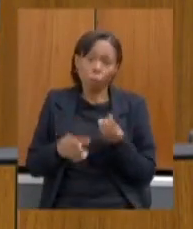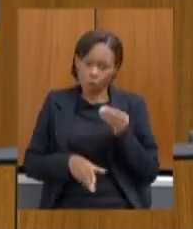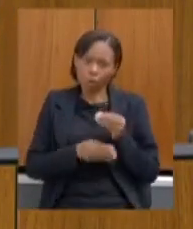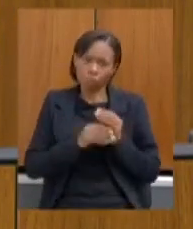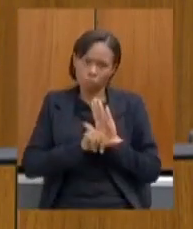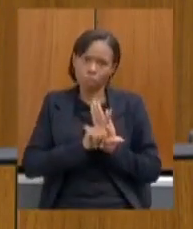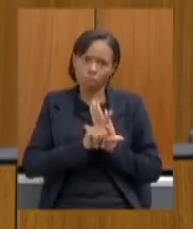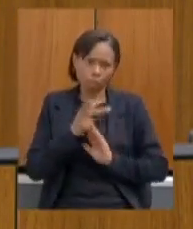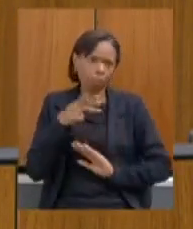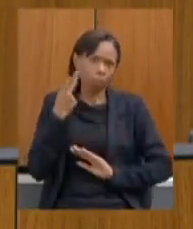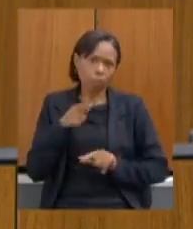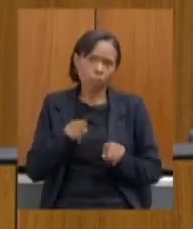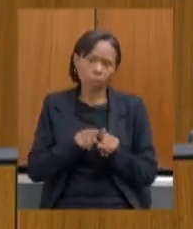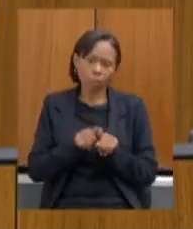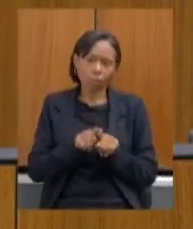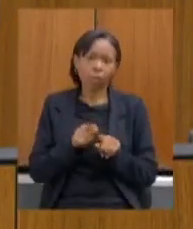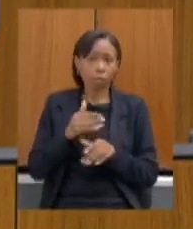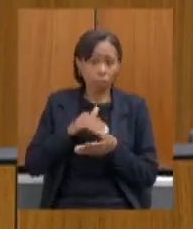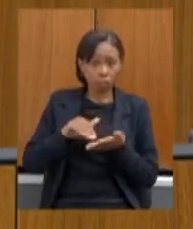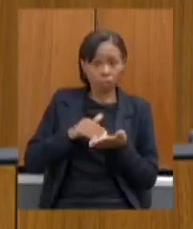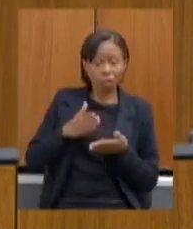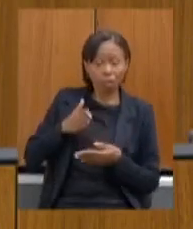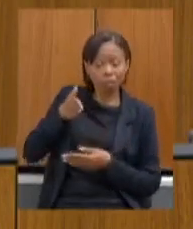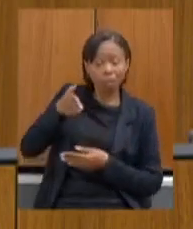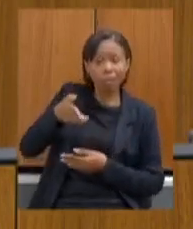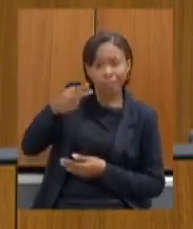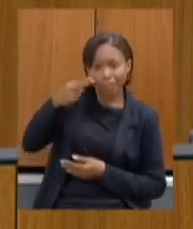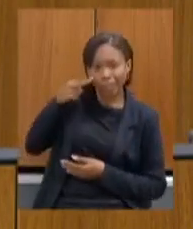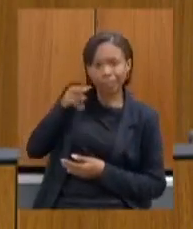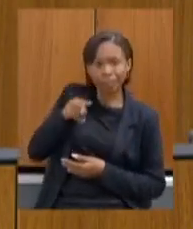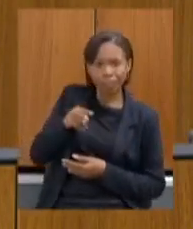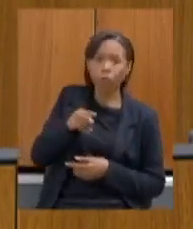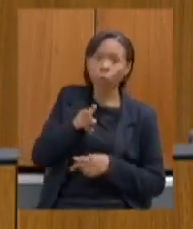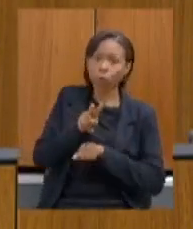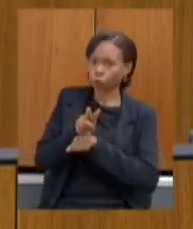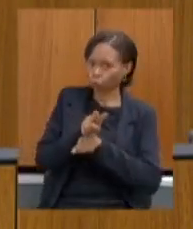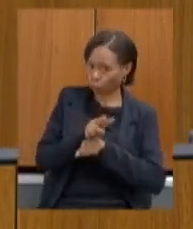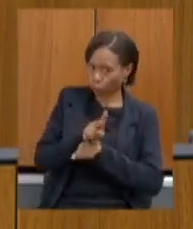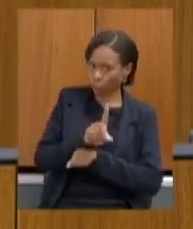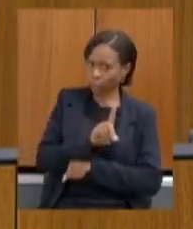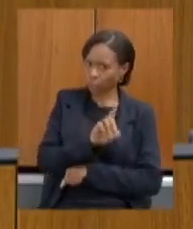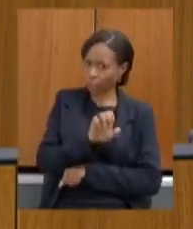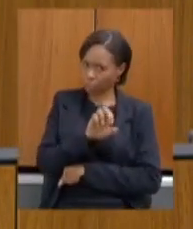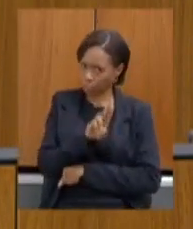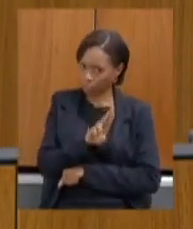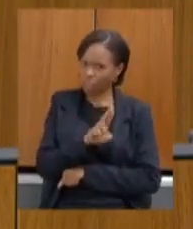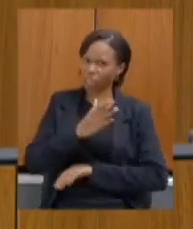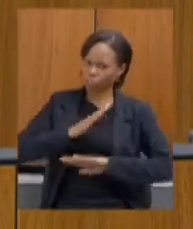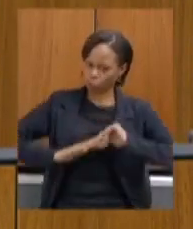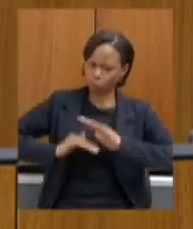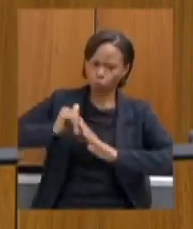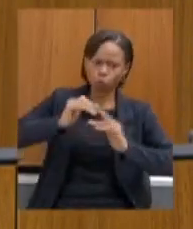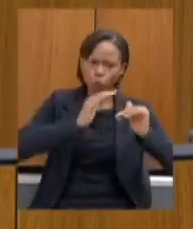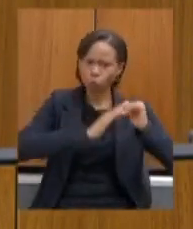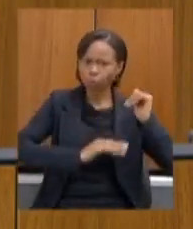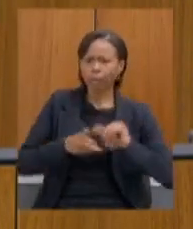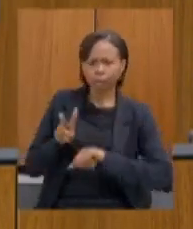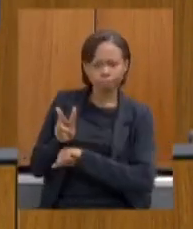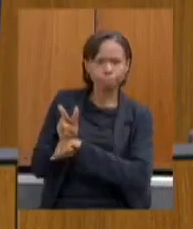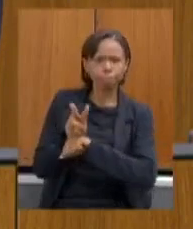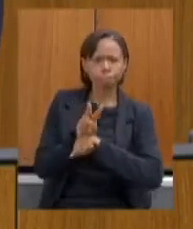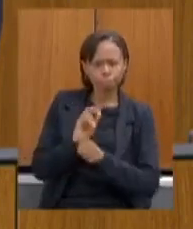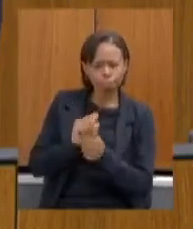e com vistoria do DR, com acompanhamento de gente profissional. Então, não tem esse negócio de que a estrada